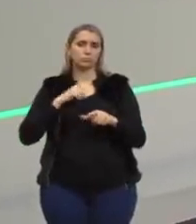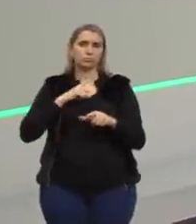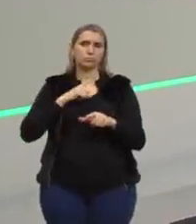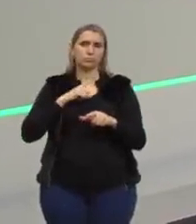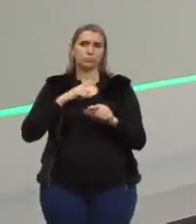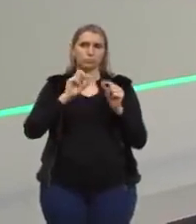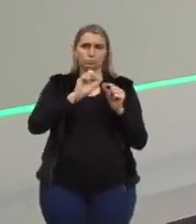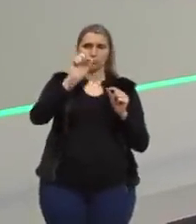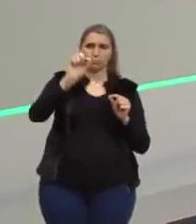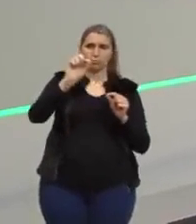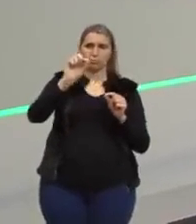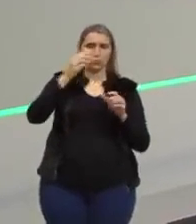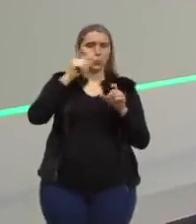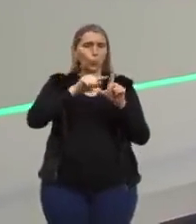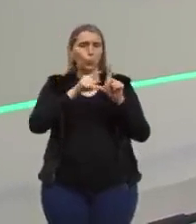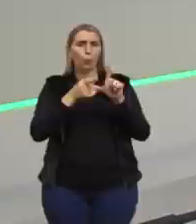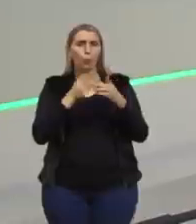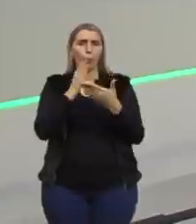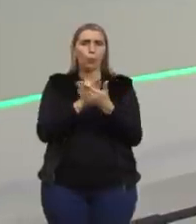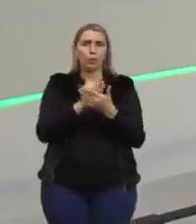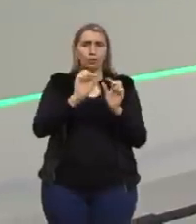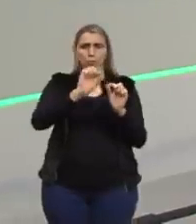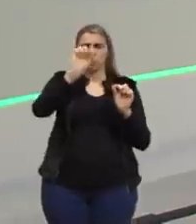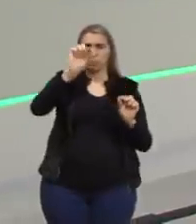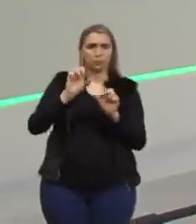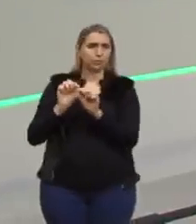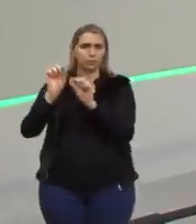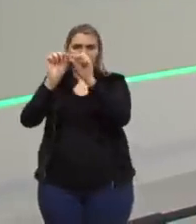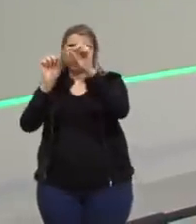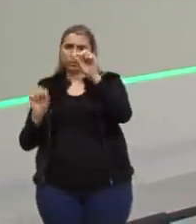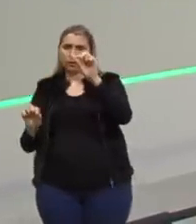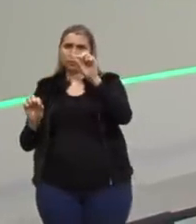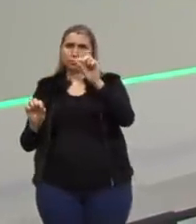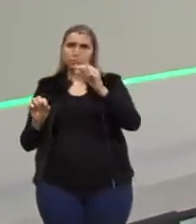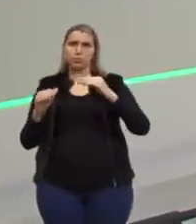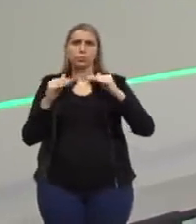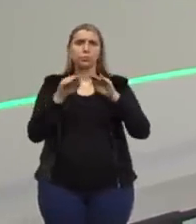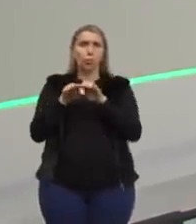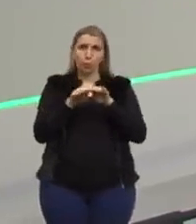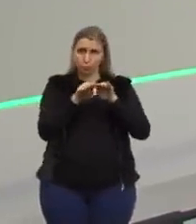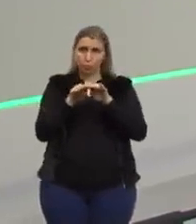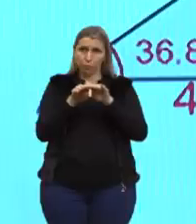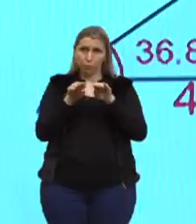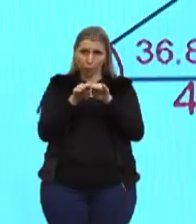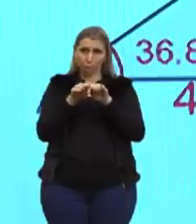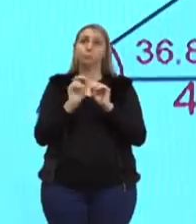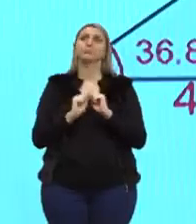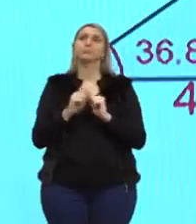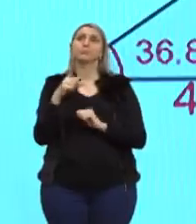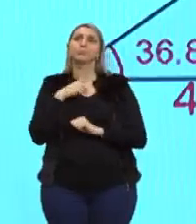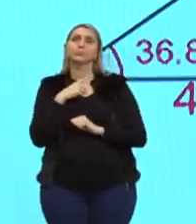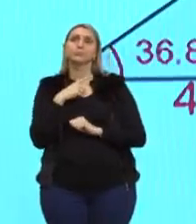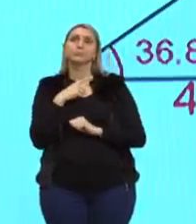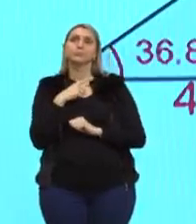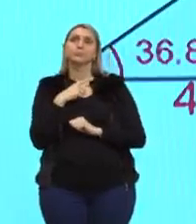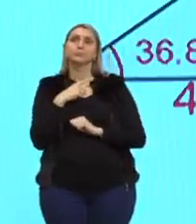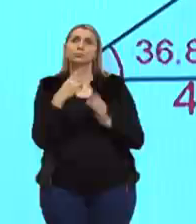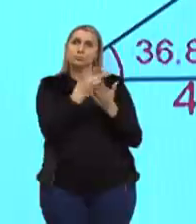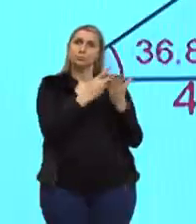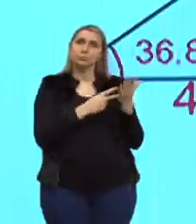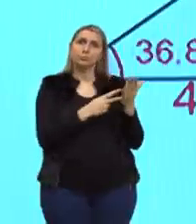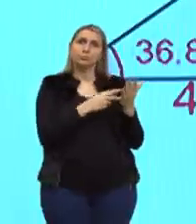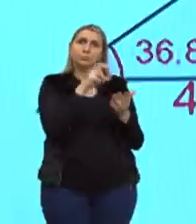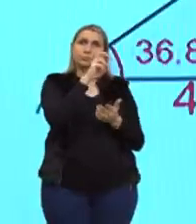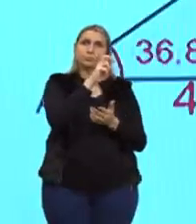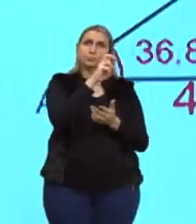lados proporcionais. Então, lados proporcionais, observem no nosso desenho aqui. Nós temos D5 num